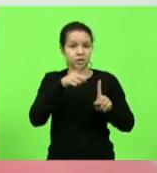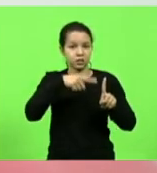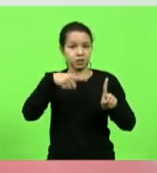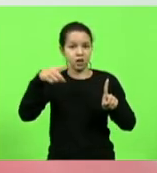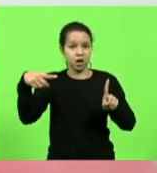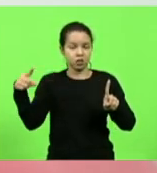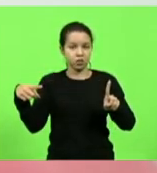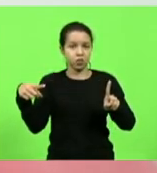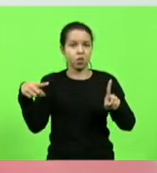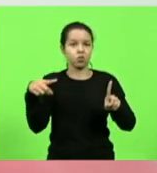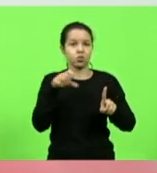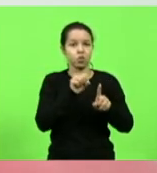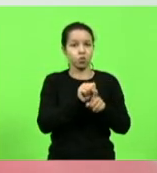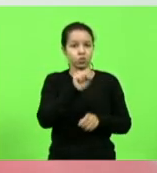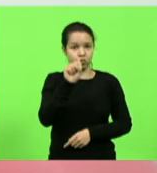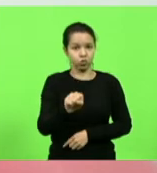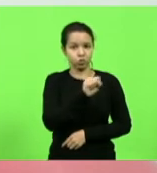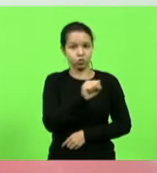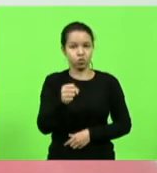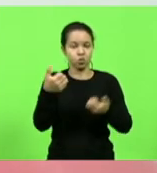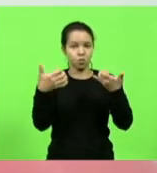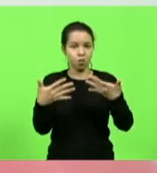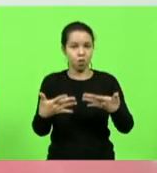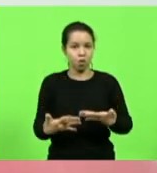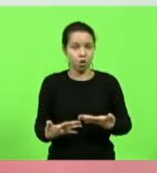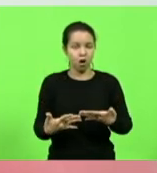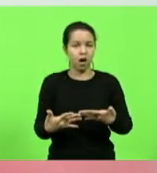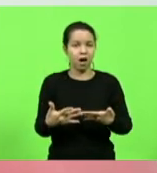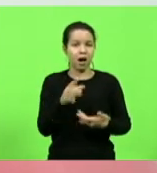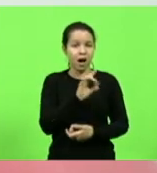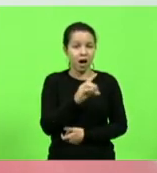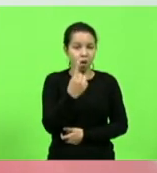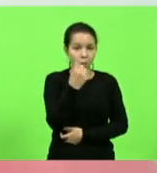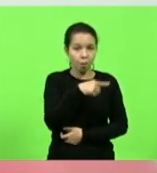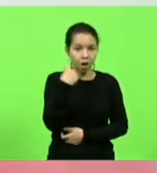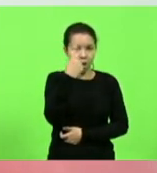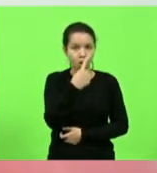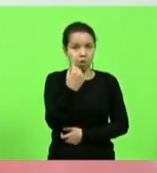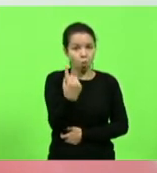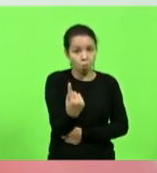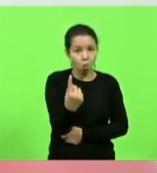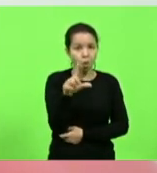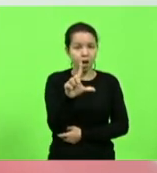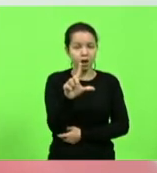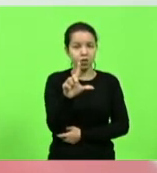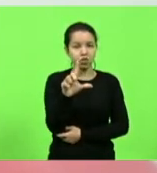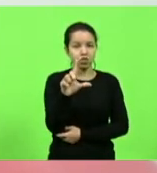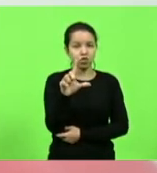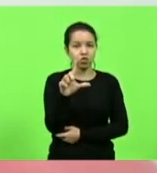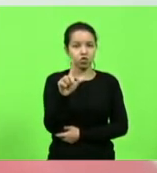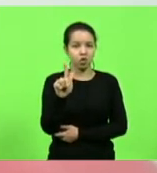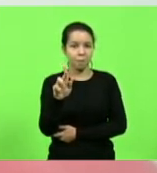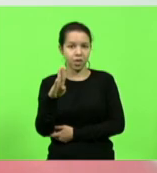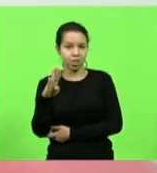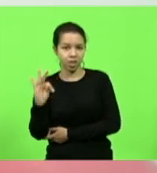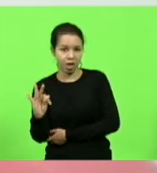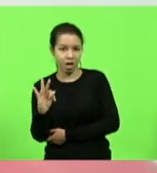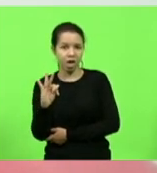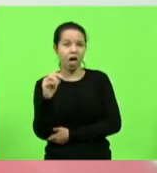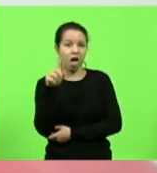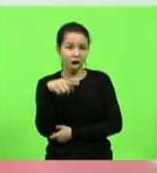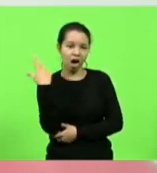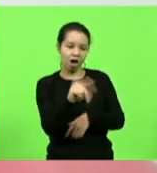que a cada uma hora um LGBT é agredido no Brasil. O levantamento foi realizado pela